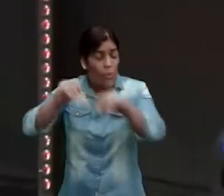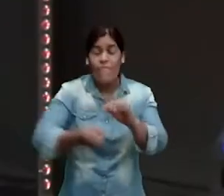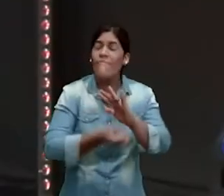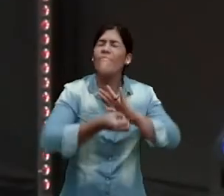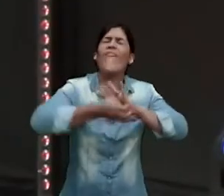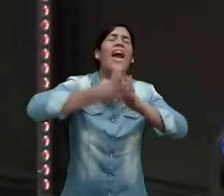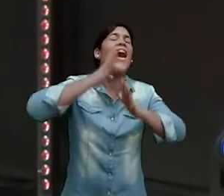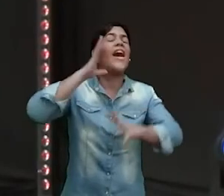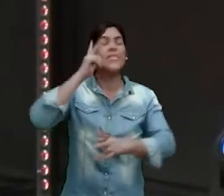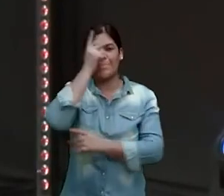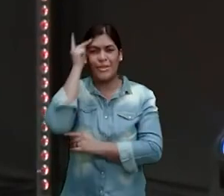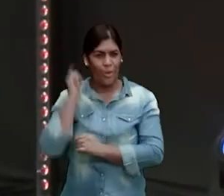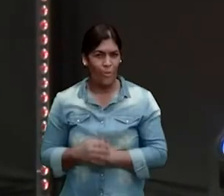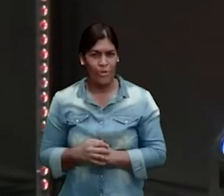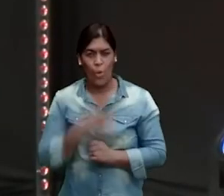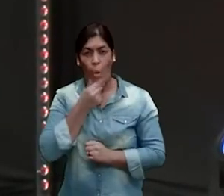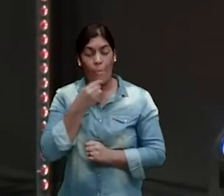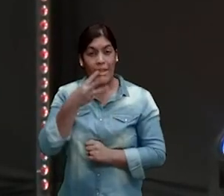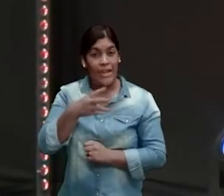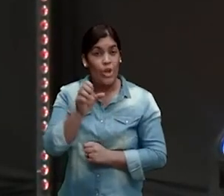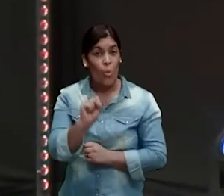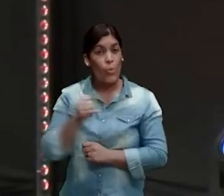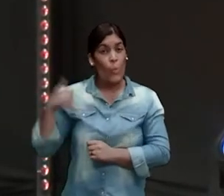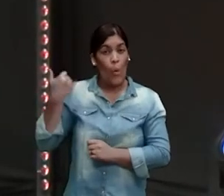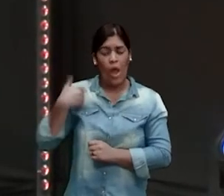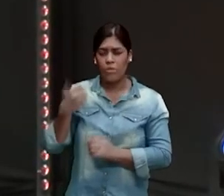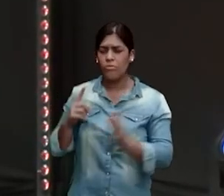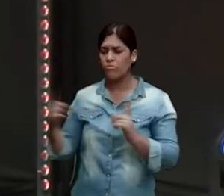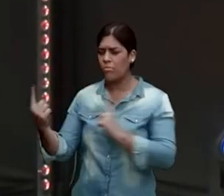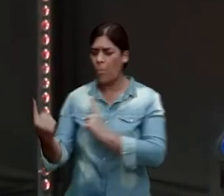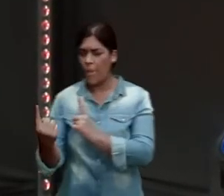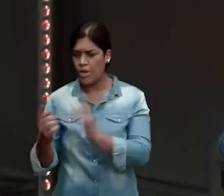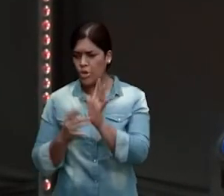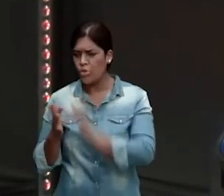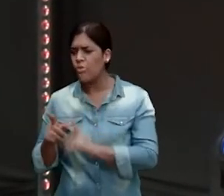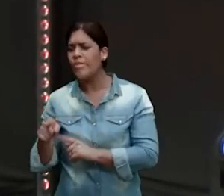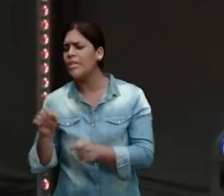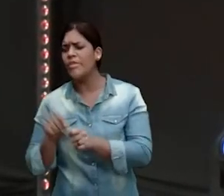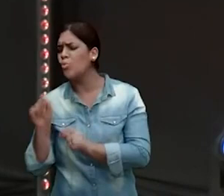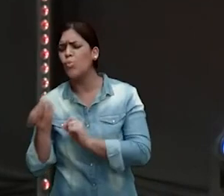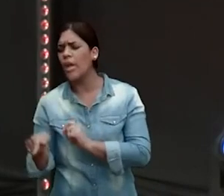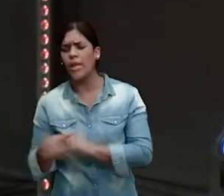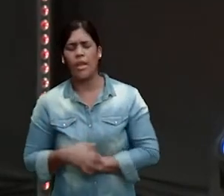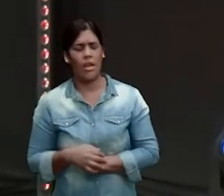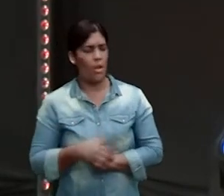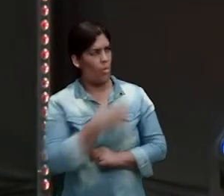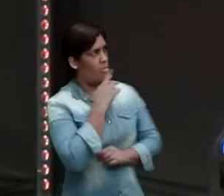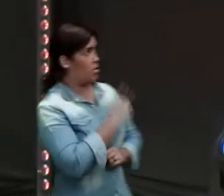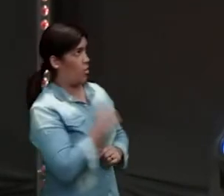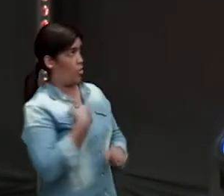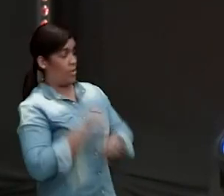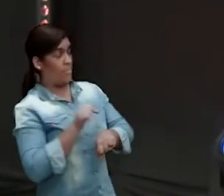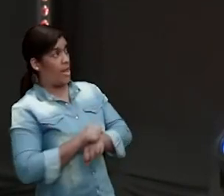lá 38 anos lá ai Jesus falou que você tava falando fazendo aí cara aí eu tô esperando a água mover que Eu manjo toca na água quem